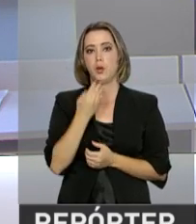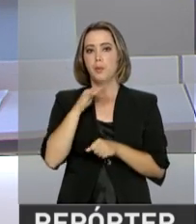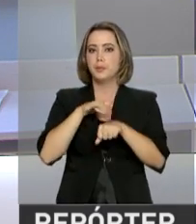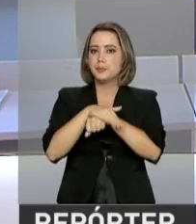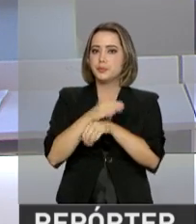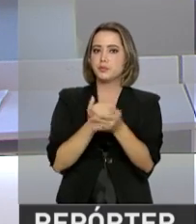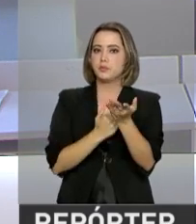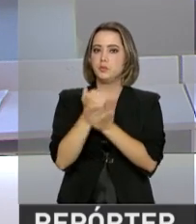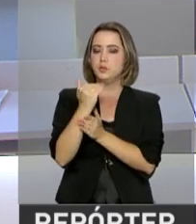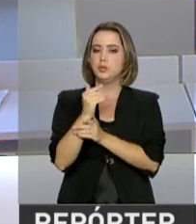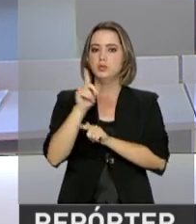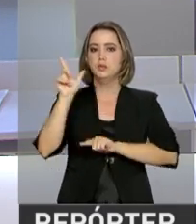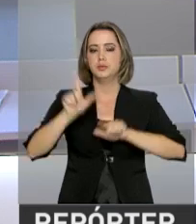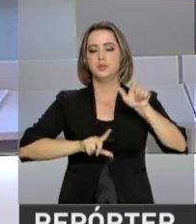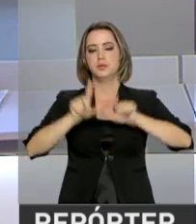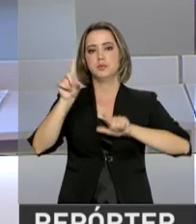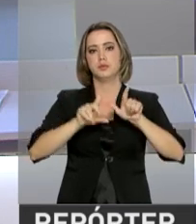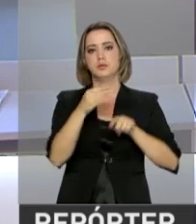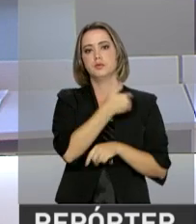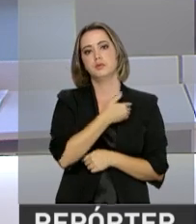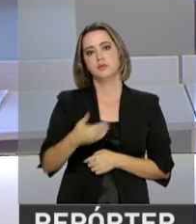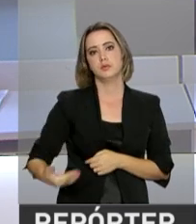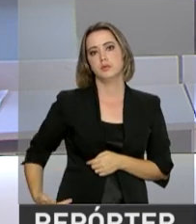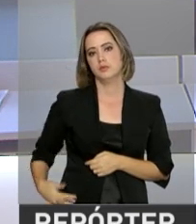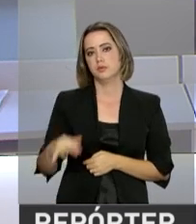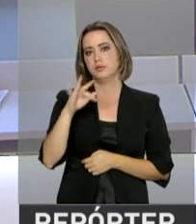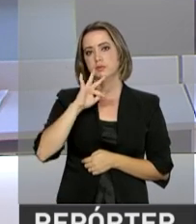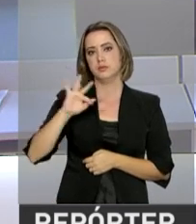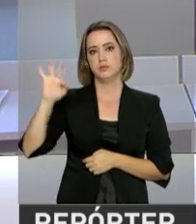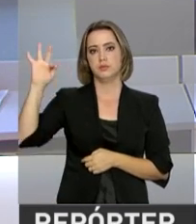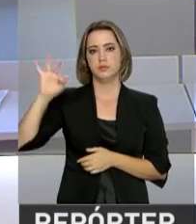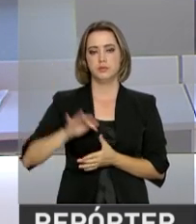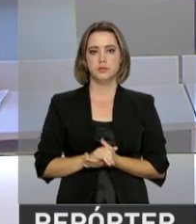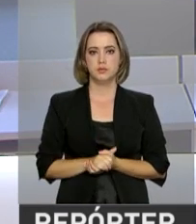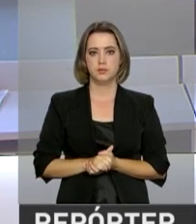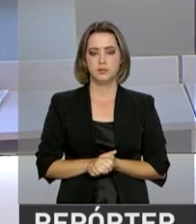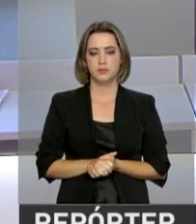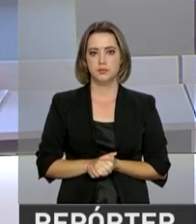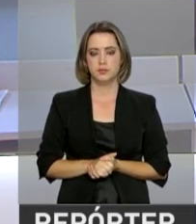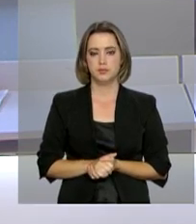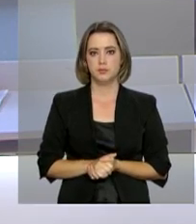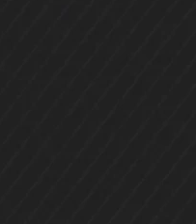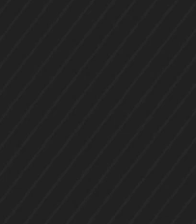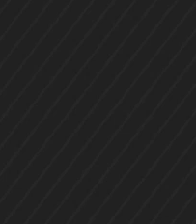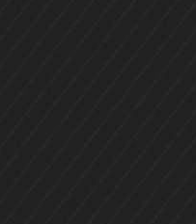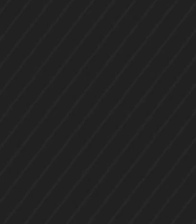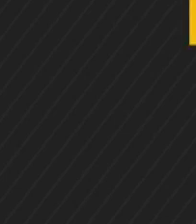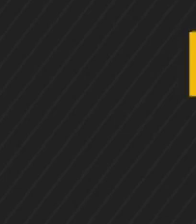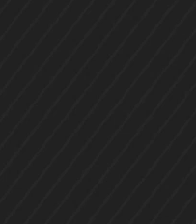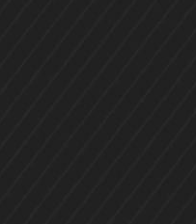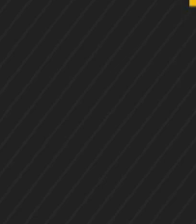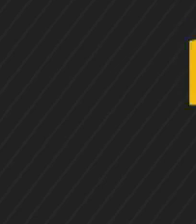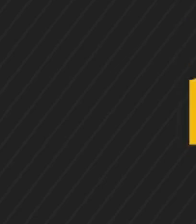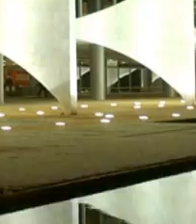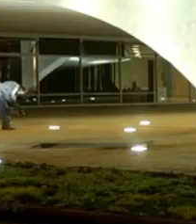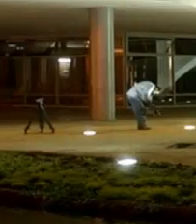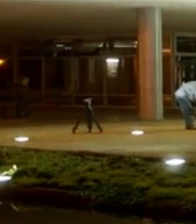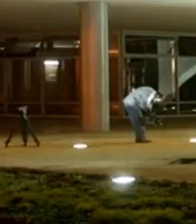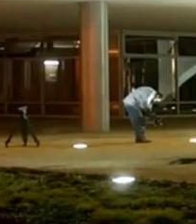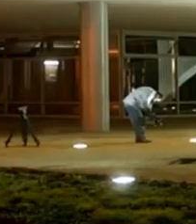ótima noite para você e continue com a gente na NBR, a TV do Governo Federal.